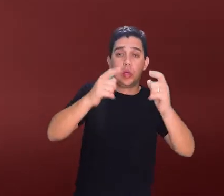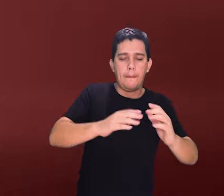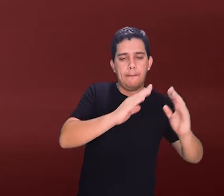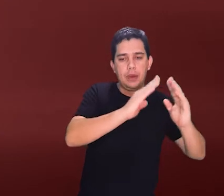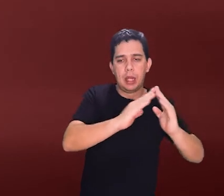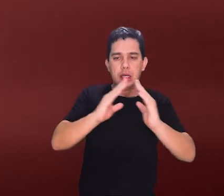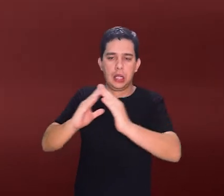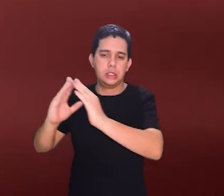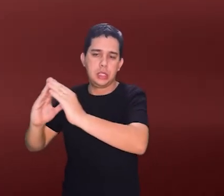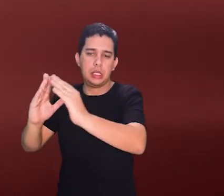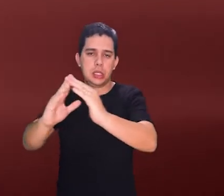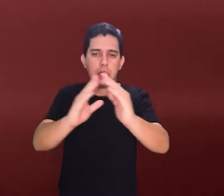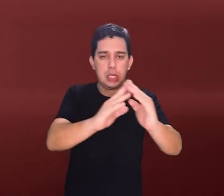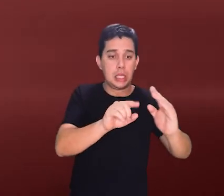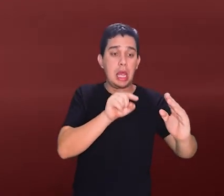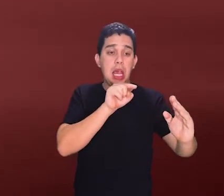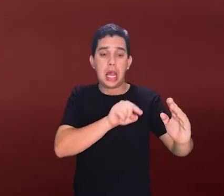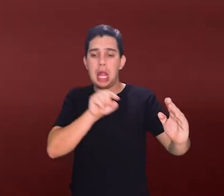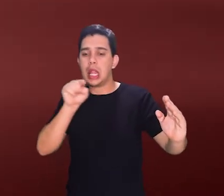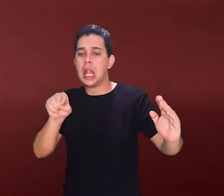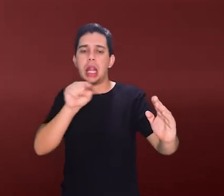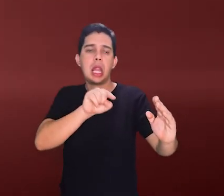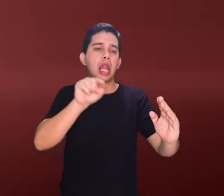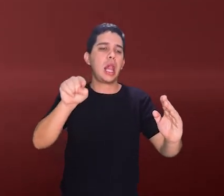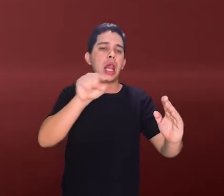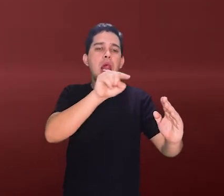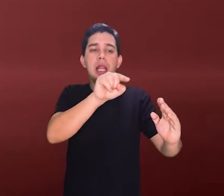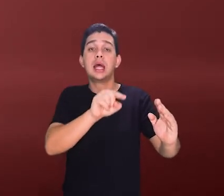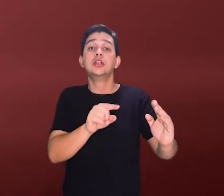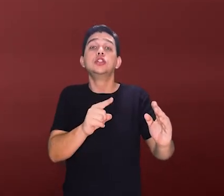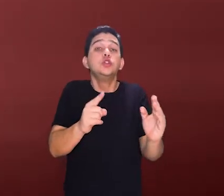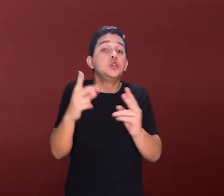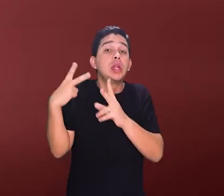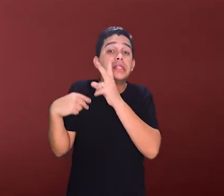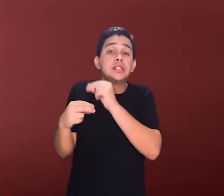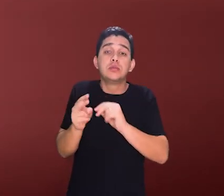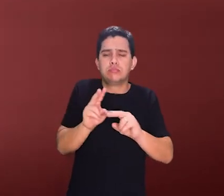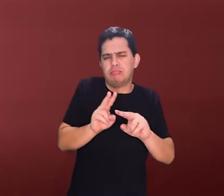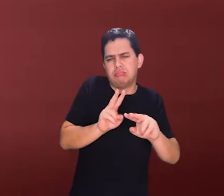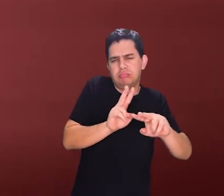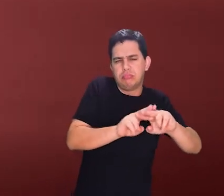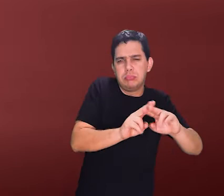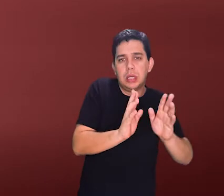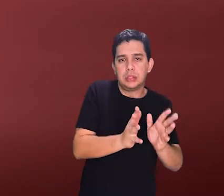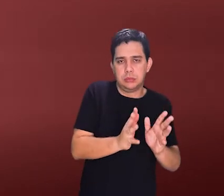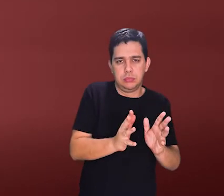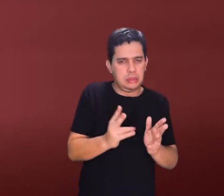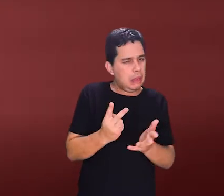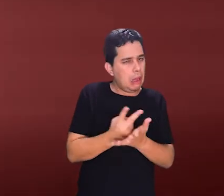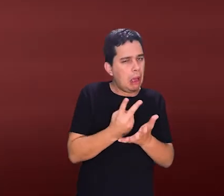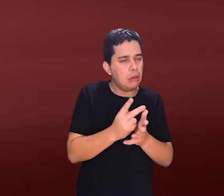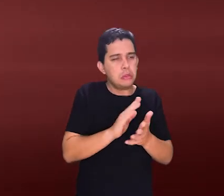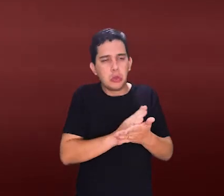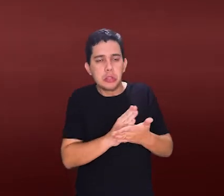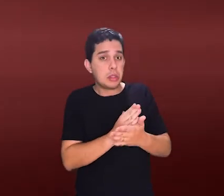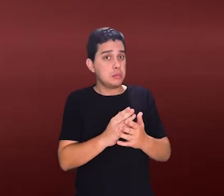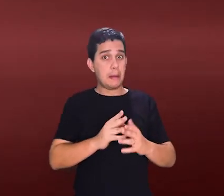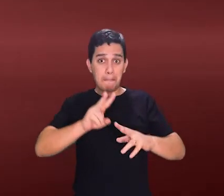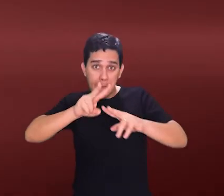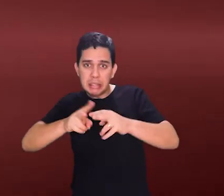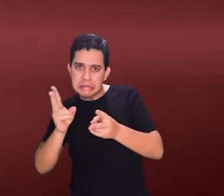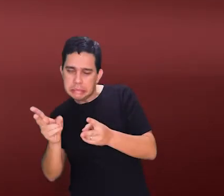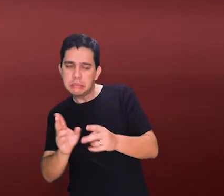internação do DEGASE, que funciona na capital. O trabalho da FT ele busca tanto a prevenção como a